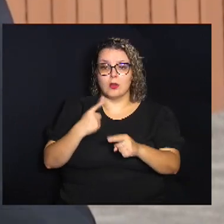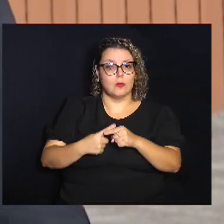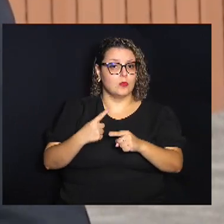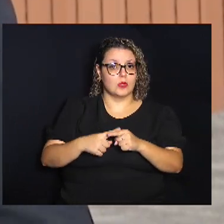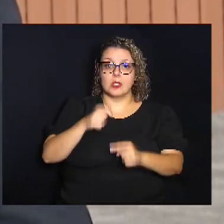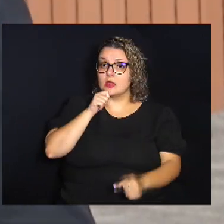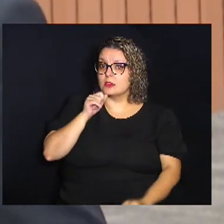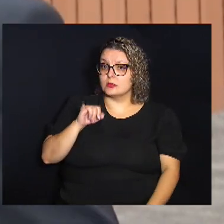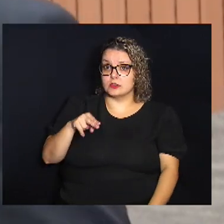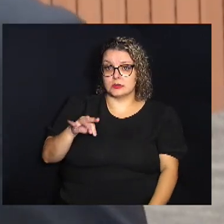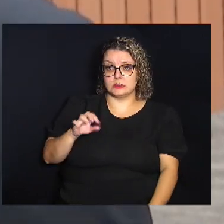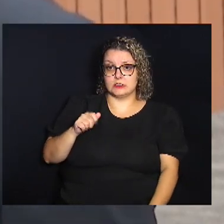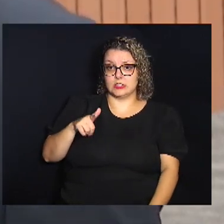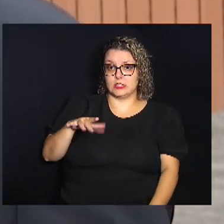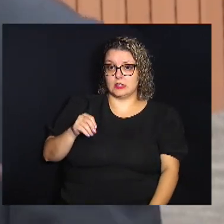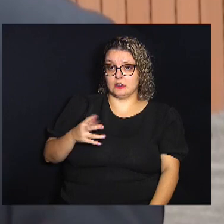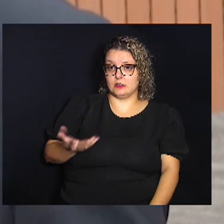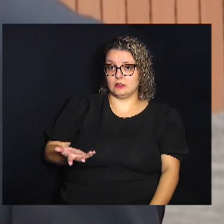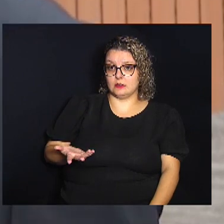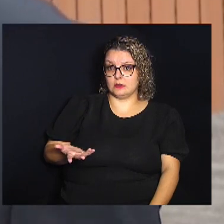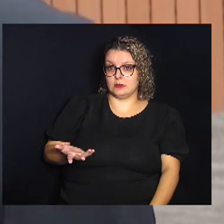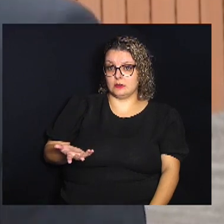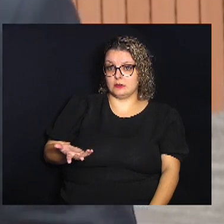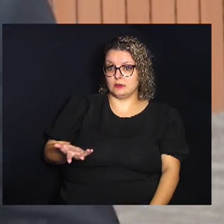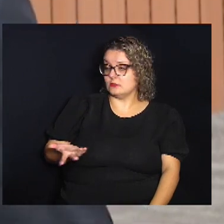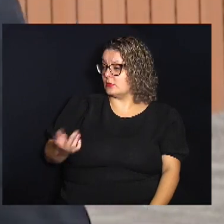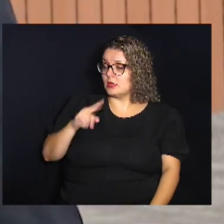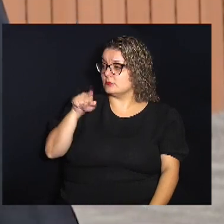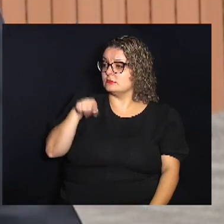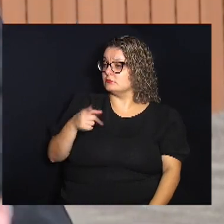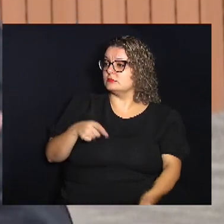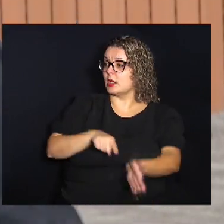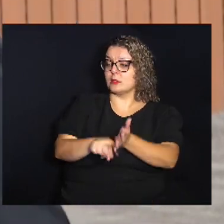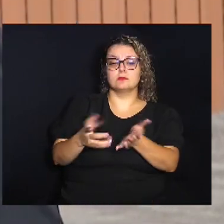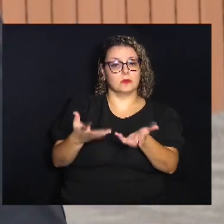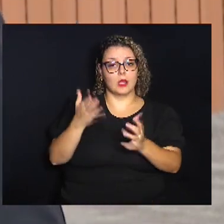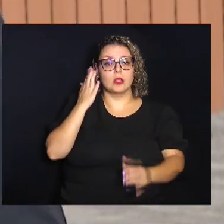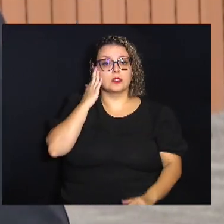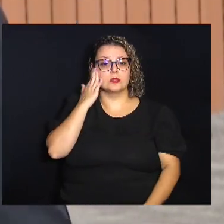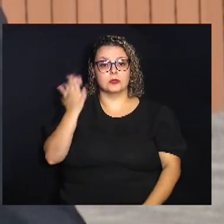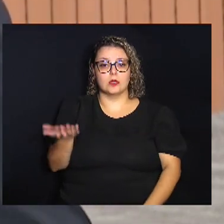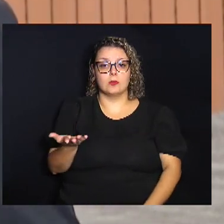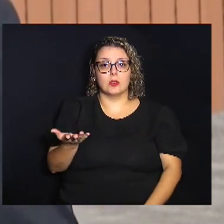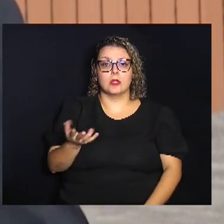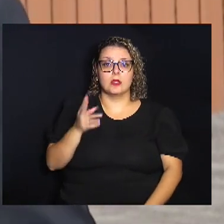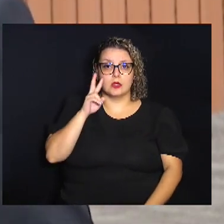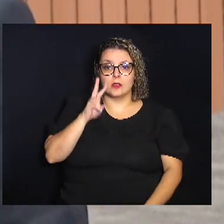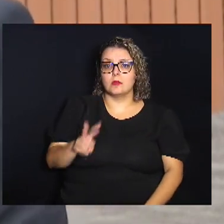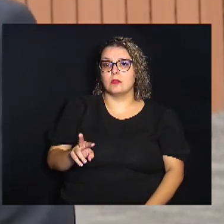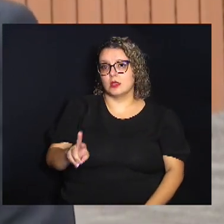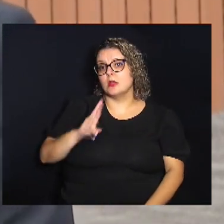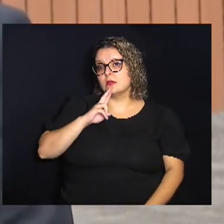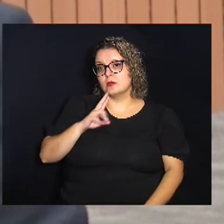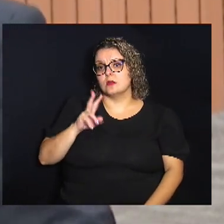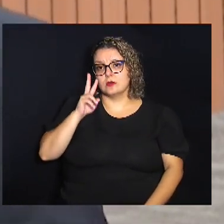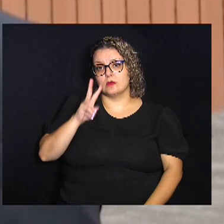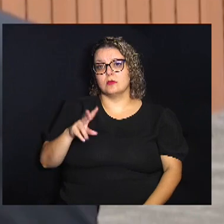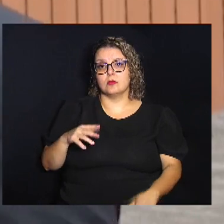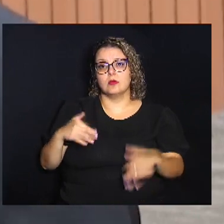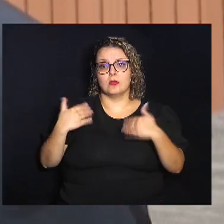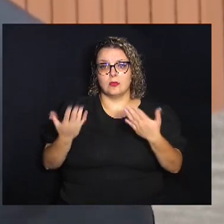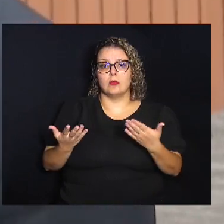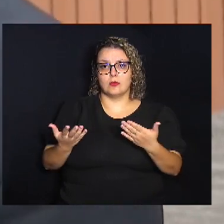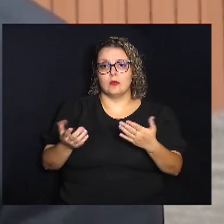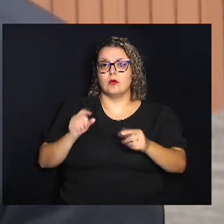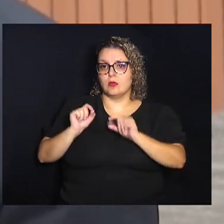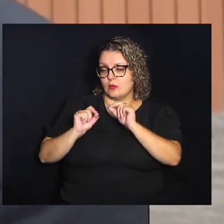ainda e tá essa pergunta. Então eu quero saber, quero ver a resposta para a gente ver o que